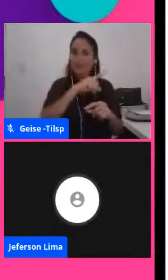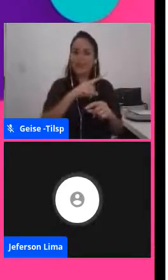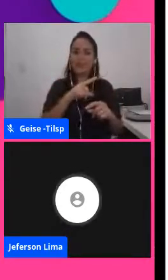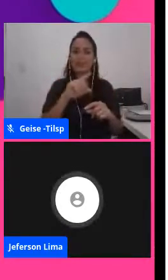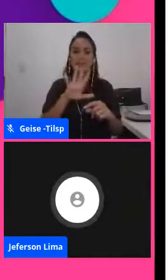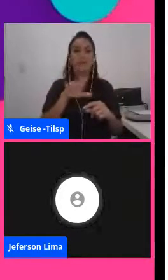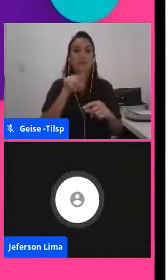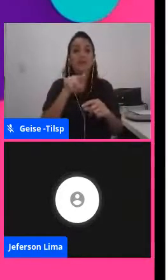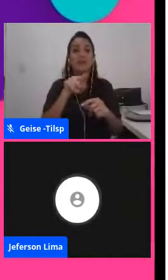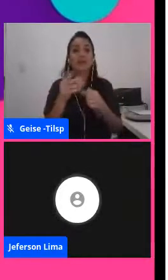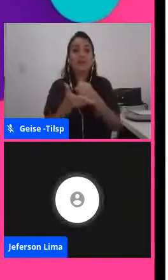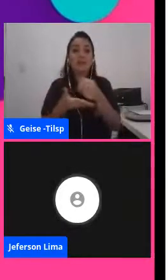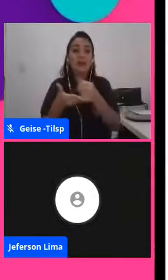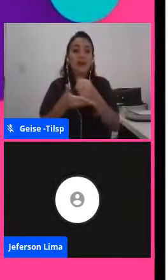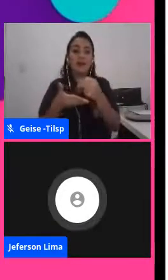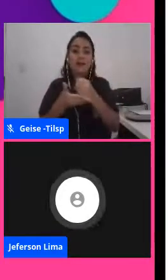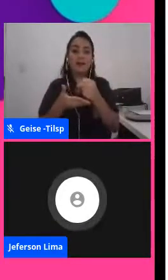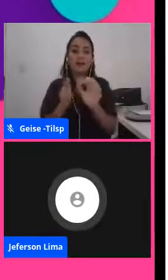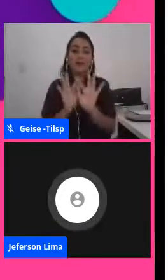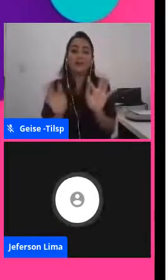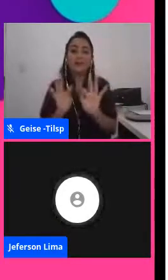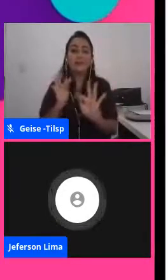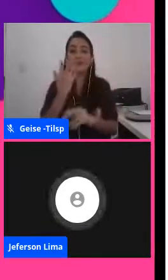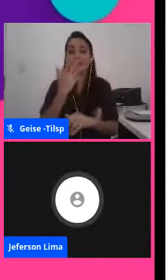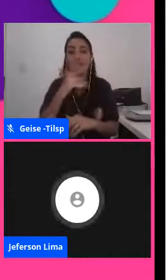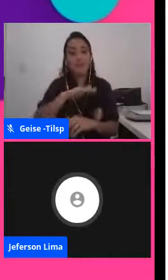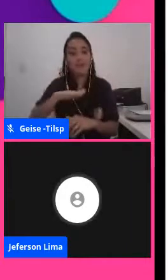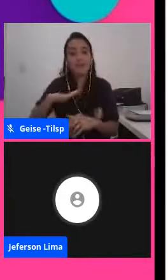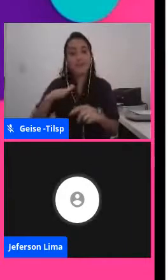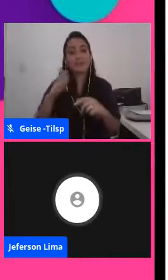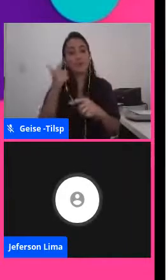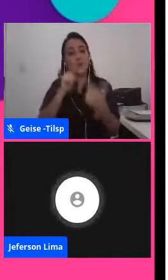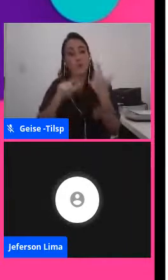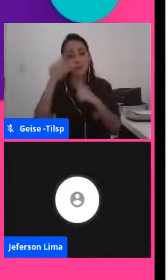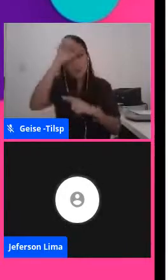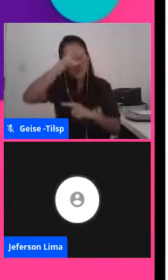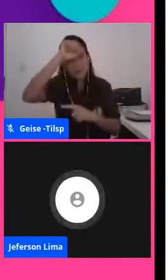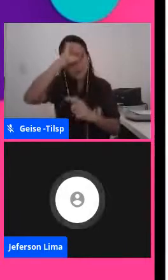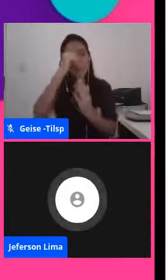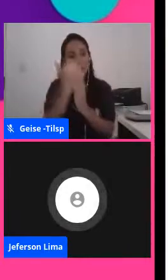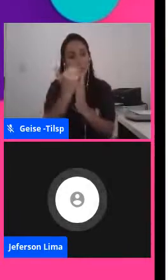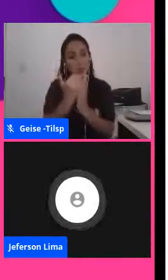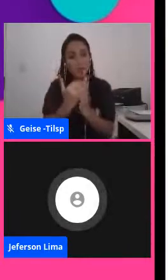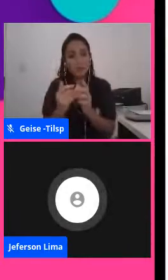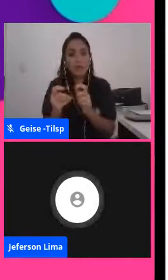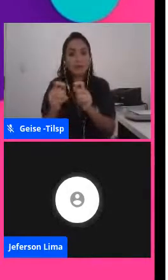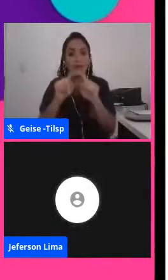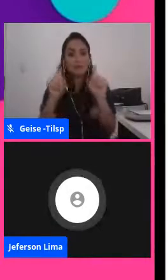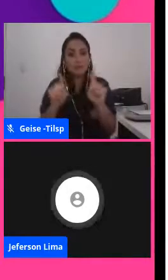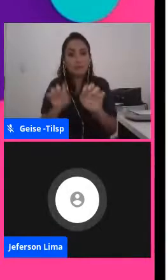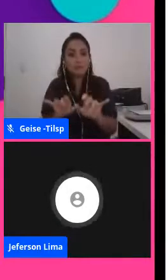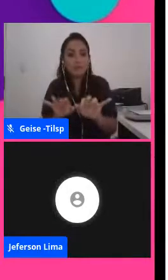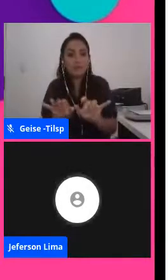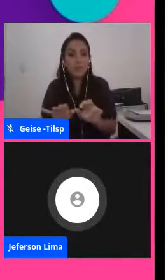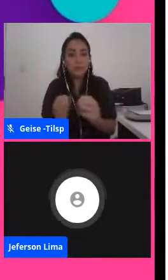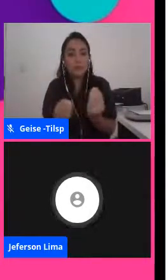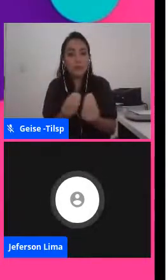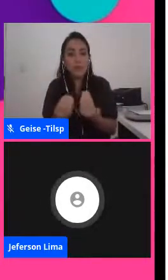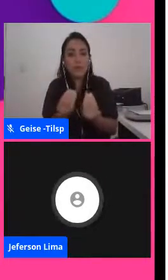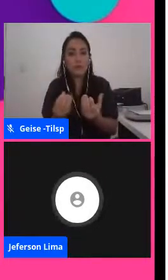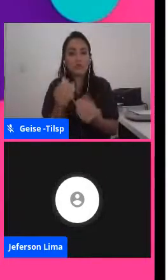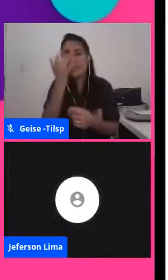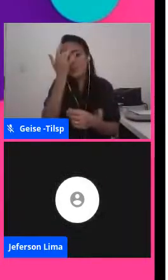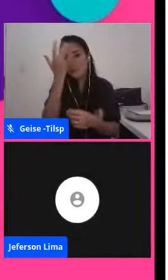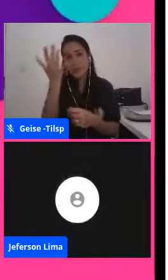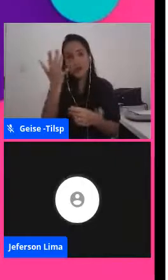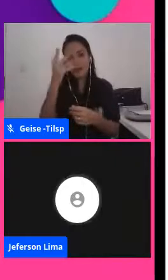ensinar, seja crianças, seja adultos, né, programação, utilizando dispositivos físicos e utilizando um ambiente de fácil acesso. Nada que vá